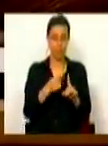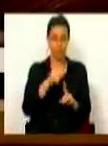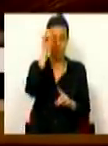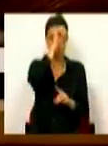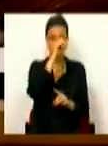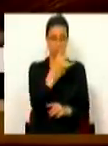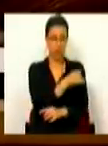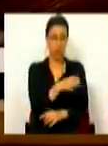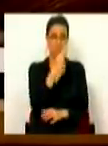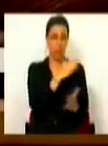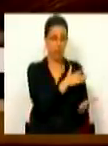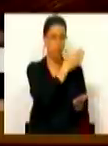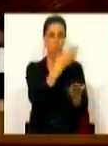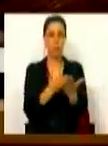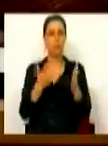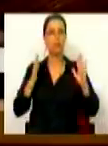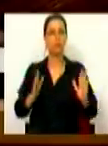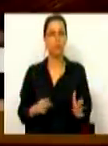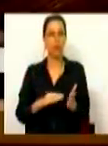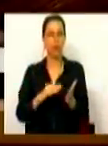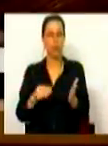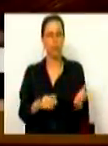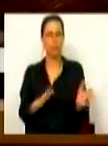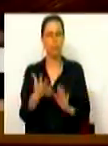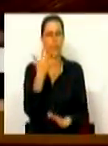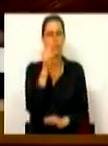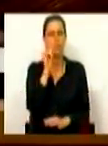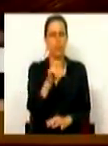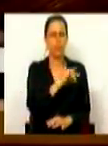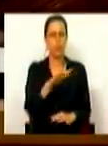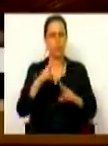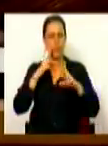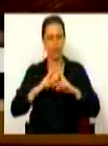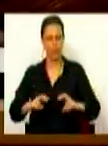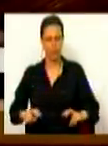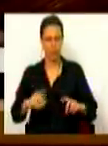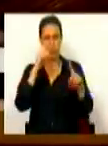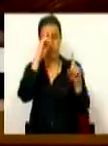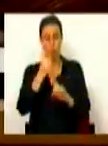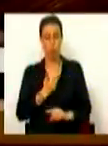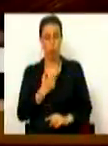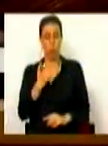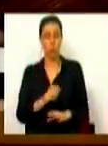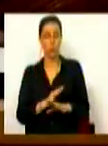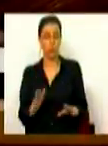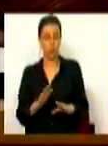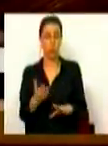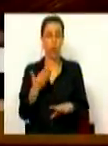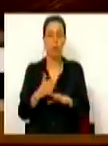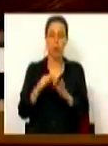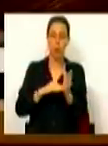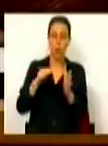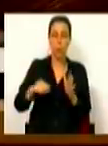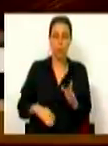janeiro de 2017, já tinham sido contratados perto de 5.200 investigadores e docentes doutorados, excluindo contratos